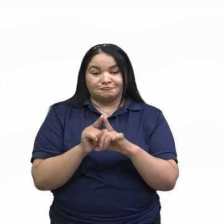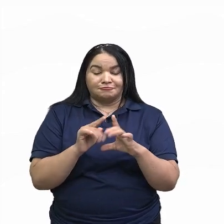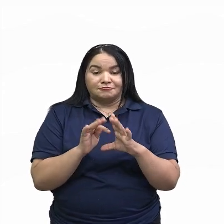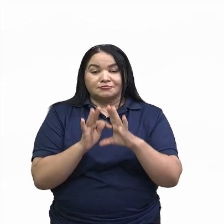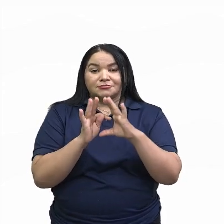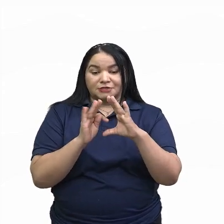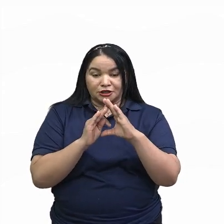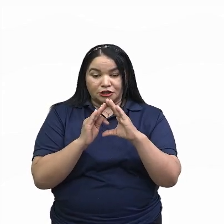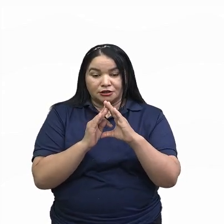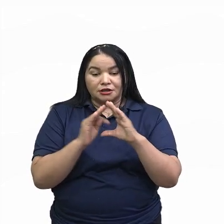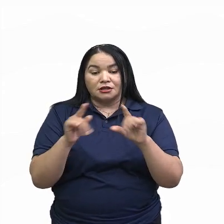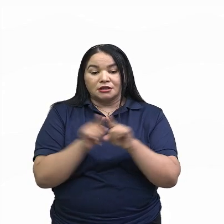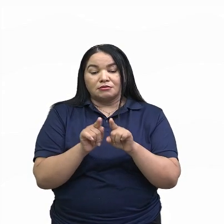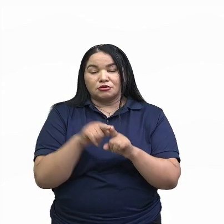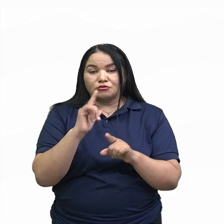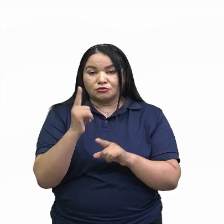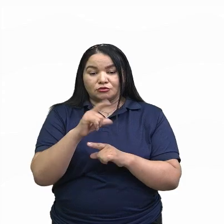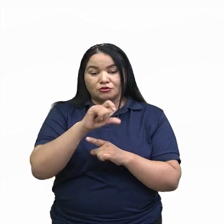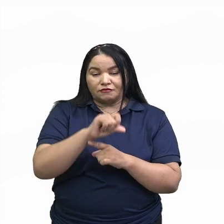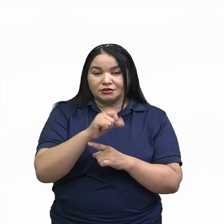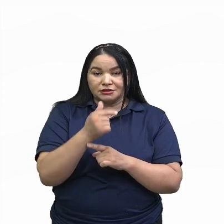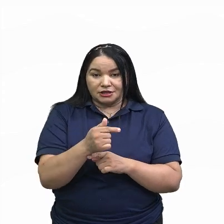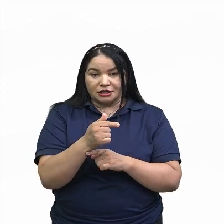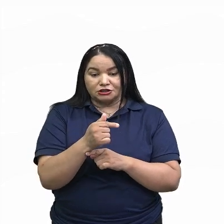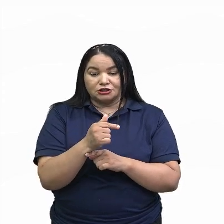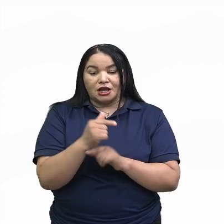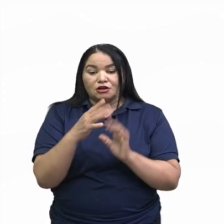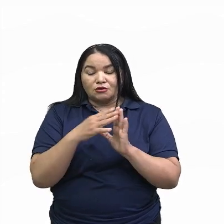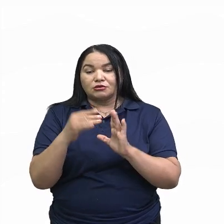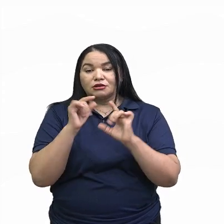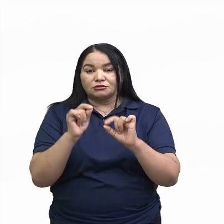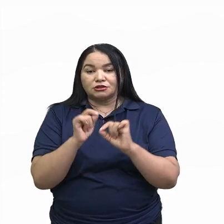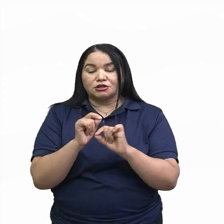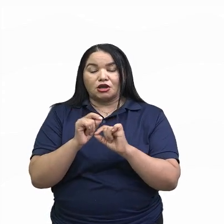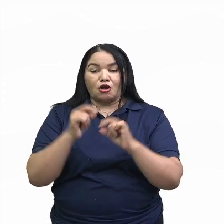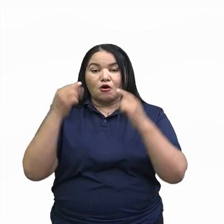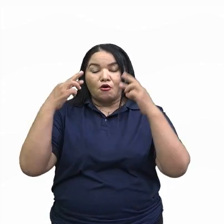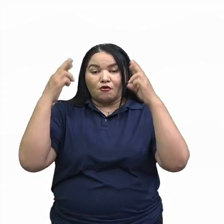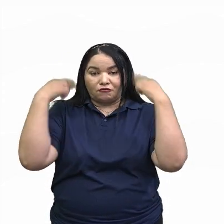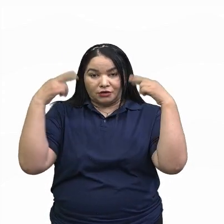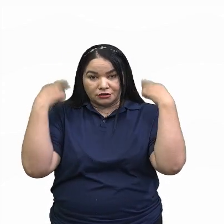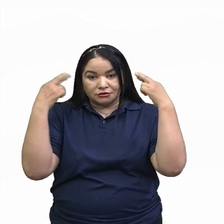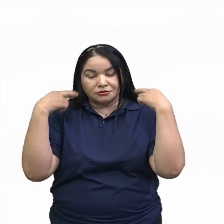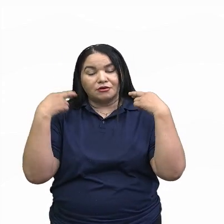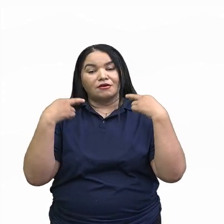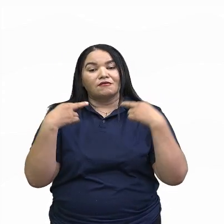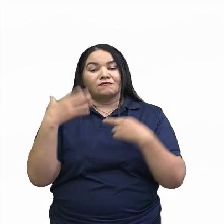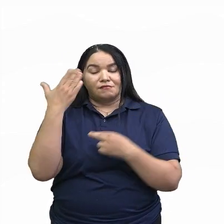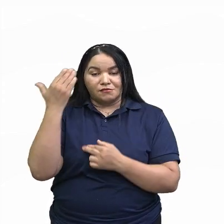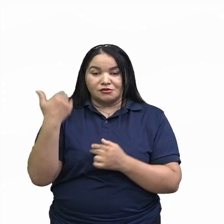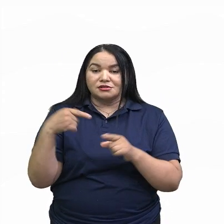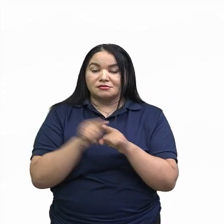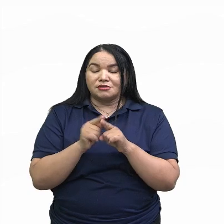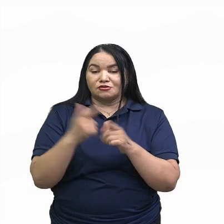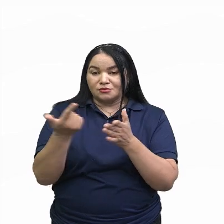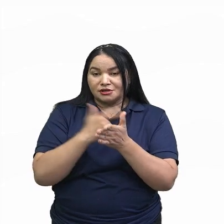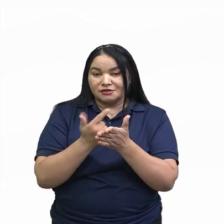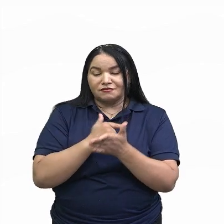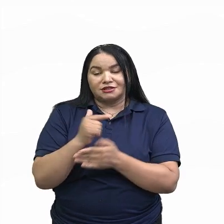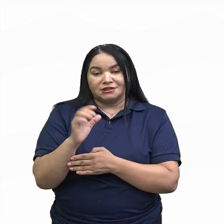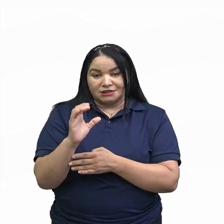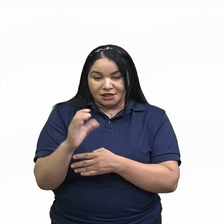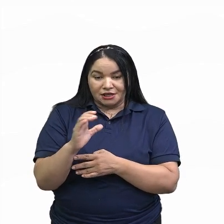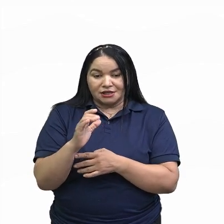Em 97, a clonagem da ovelha Dolly, né, bem famosa ali nos livros de ciências, né, de